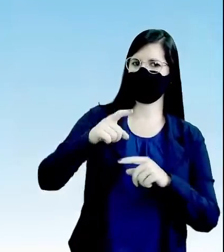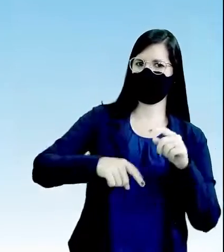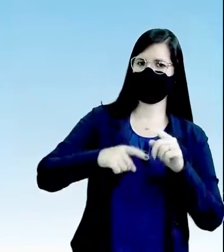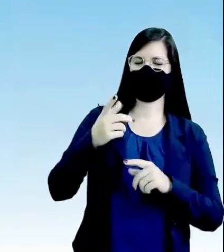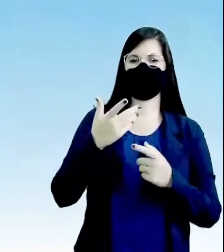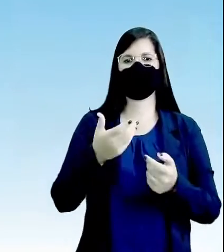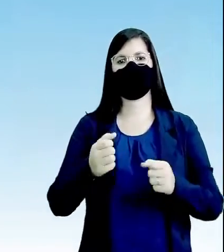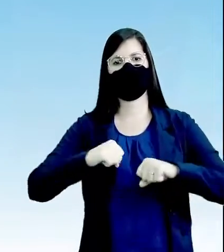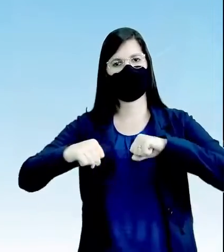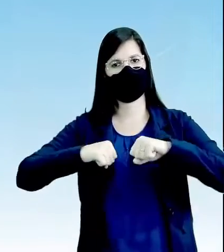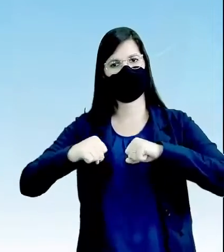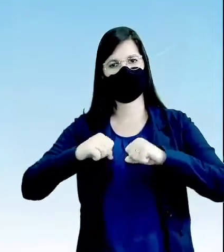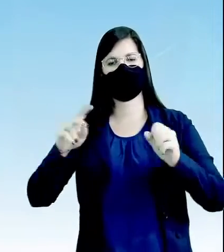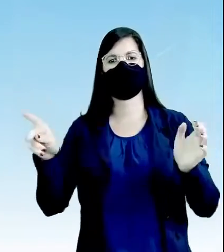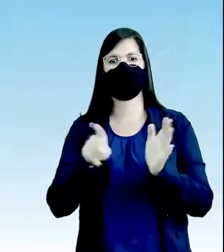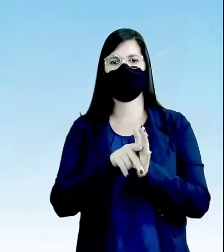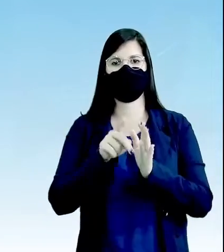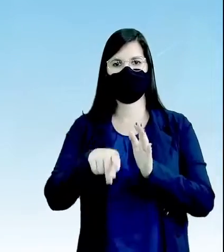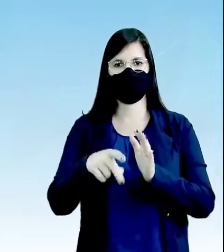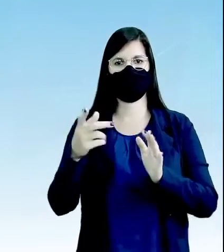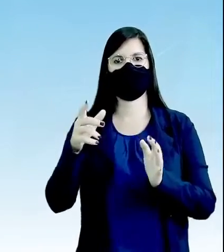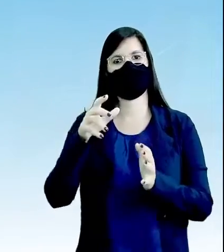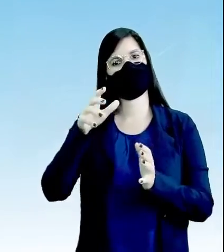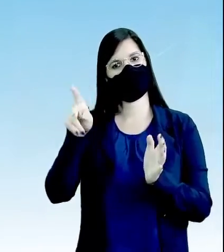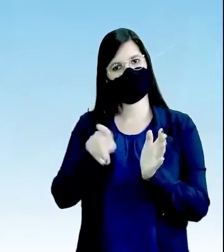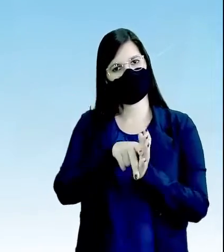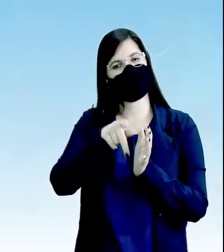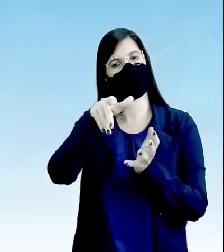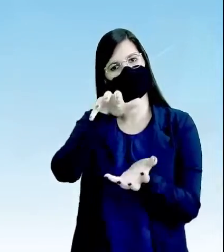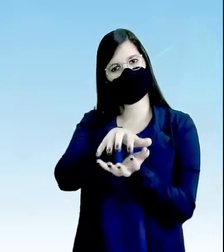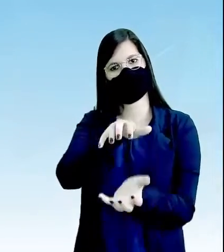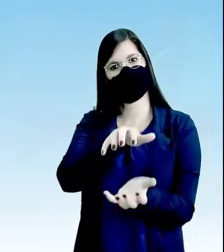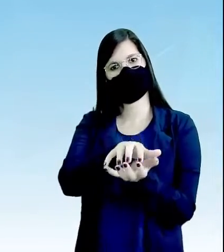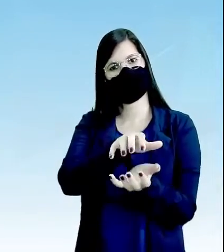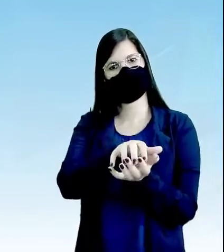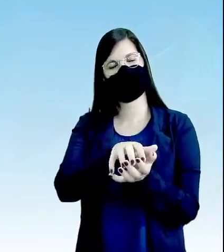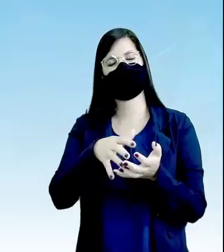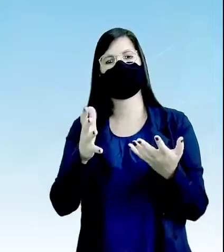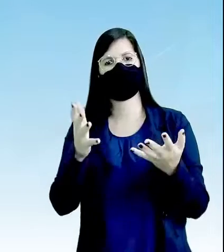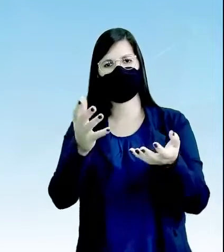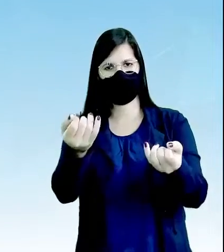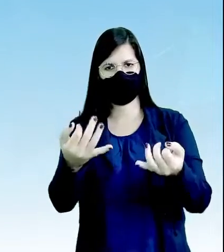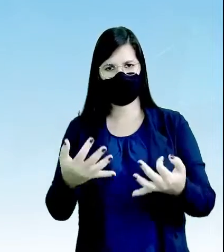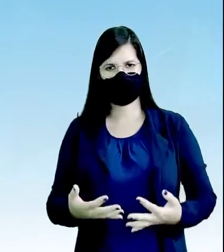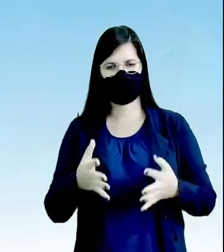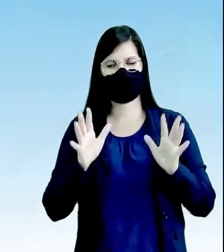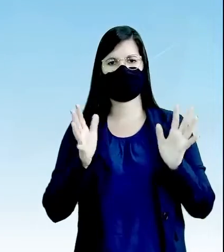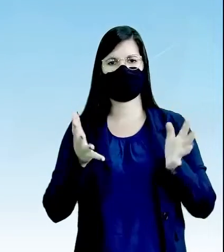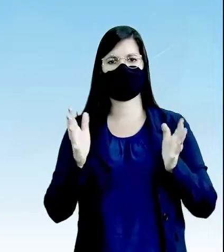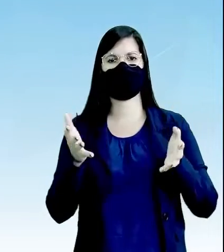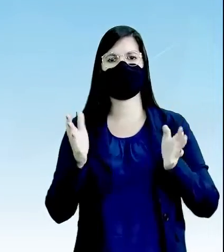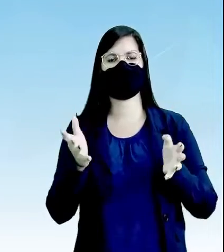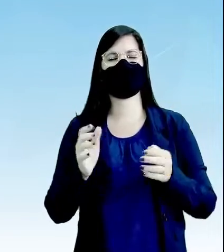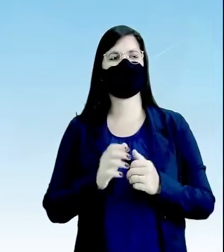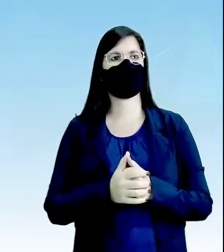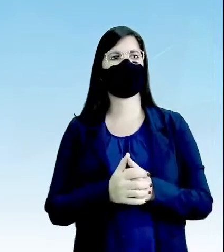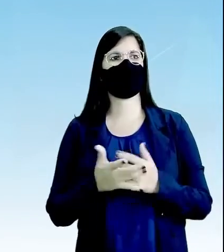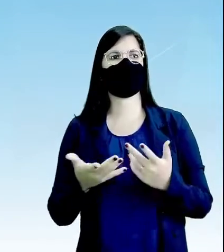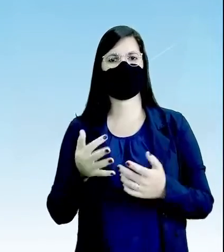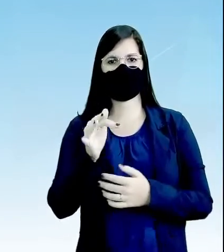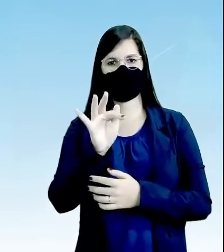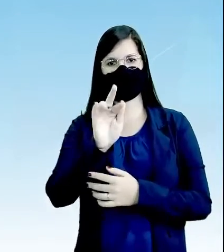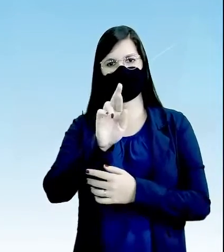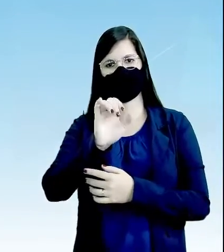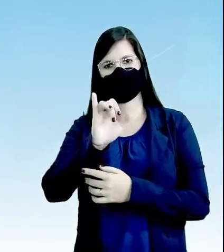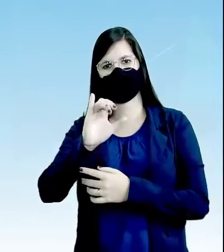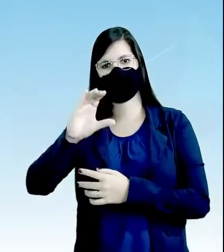debatemos sobre essa pertença em ser pernambucano. E já, professor, como o senhor falou, essa questão de que do Frei Caneca,